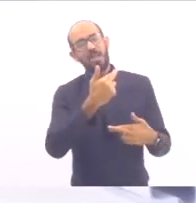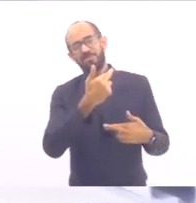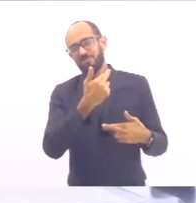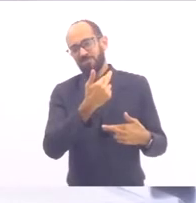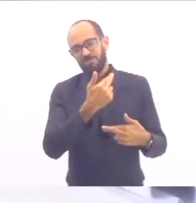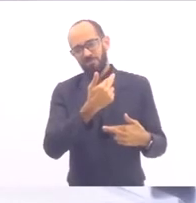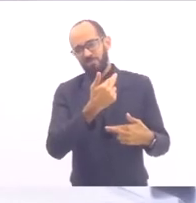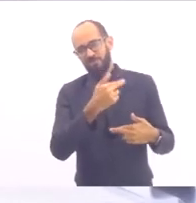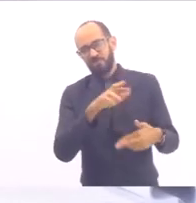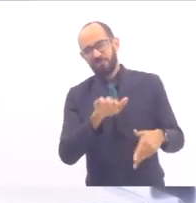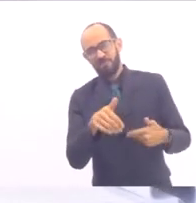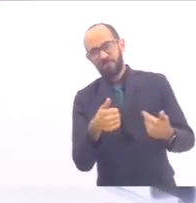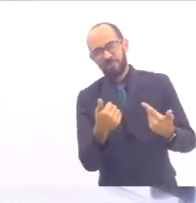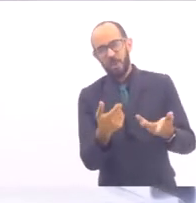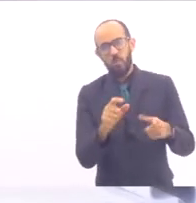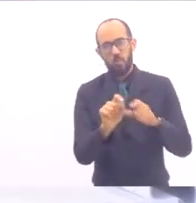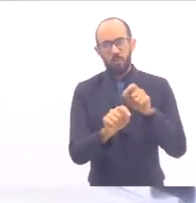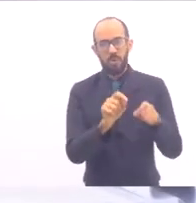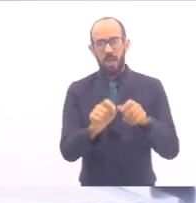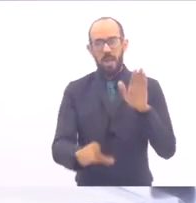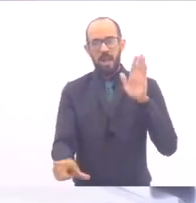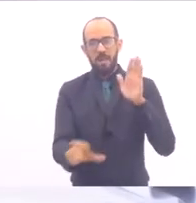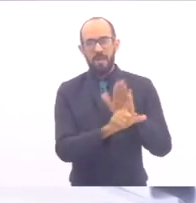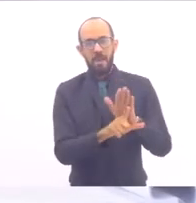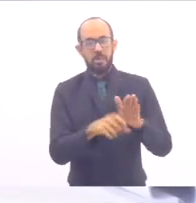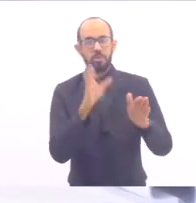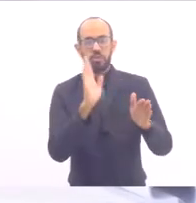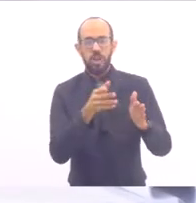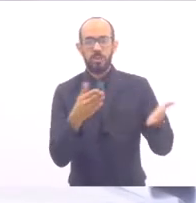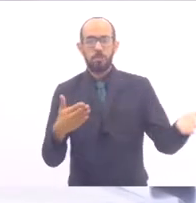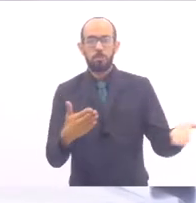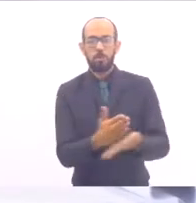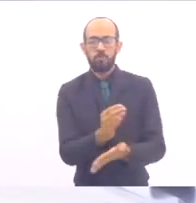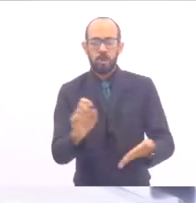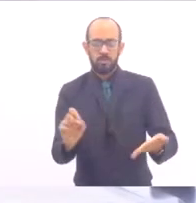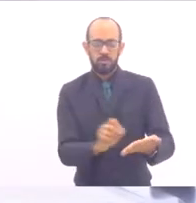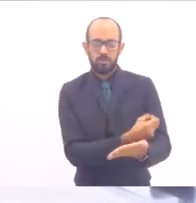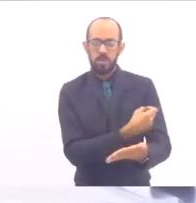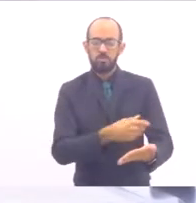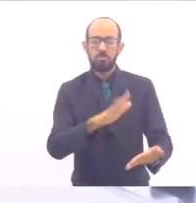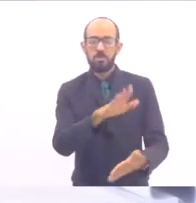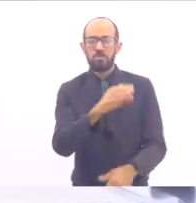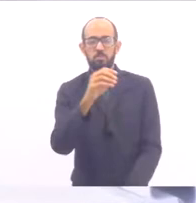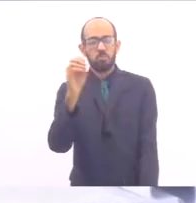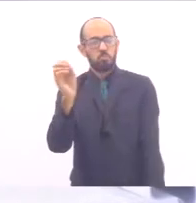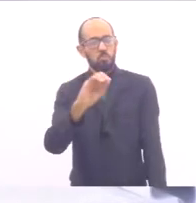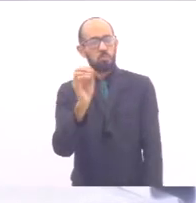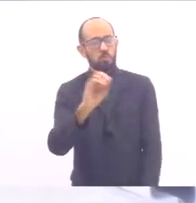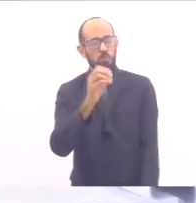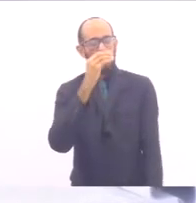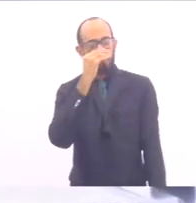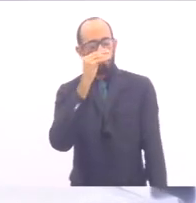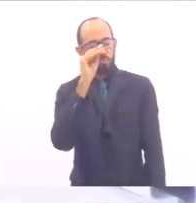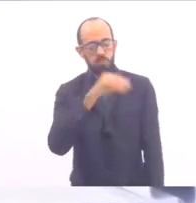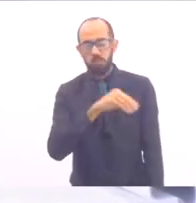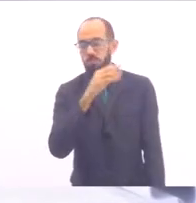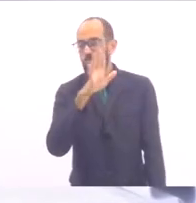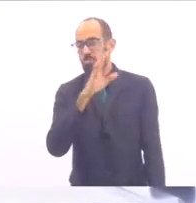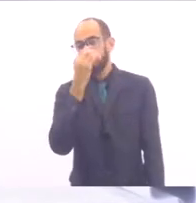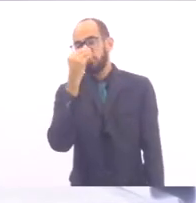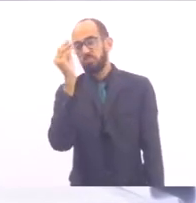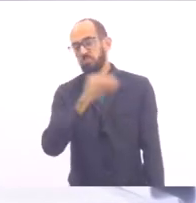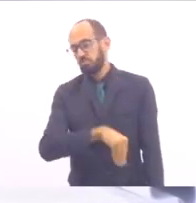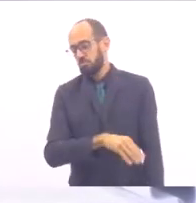a lei está carimbada, sancionada, publicada, ninguém dá a menor bola. Então, ano